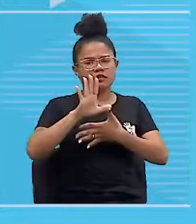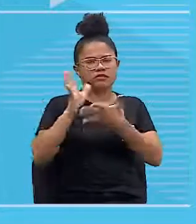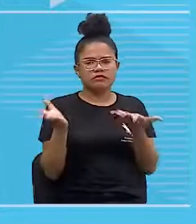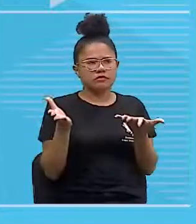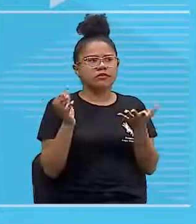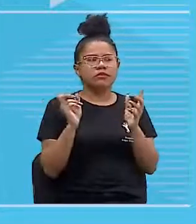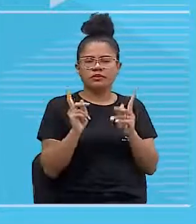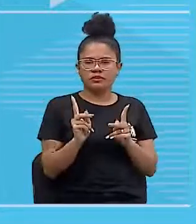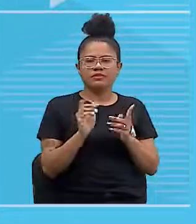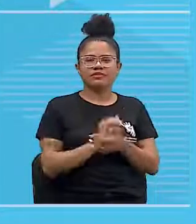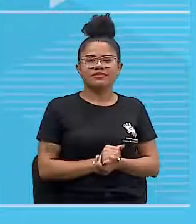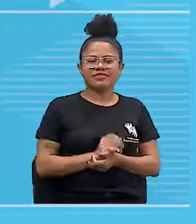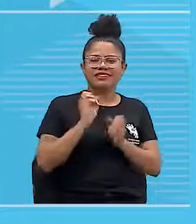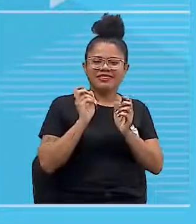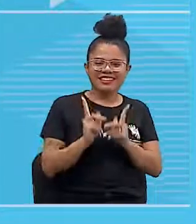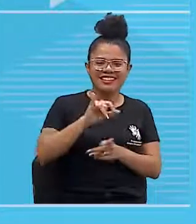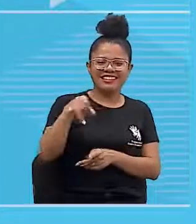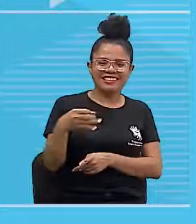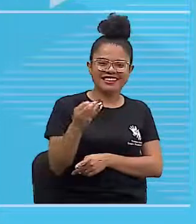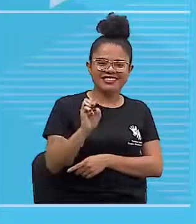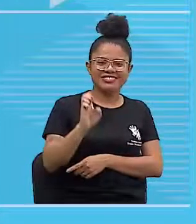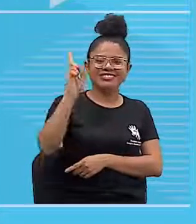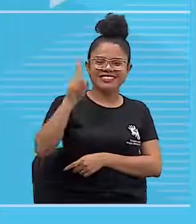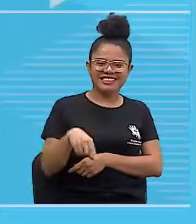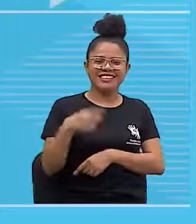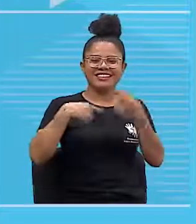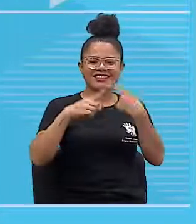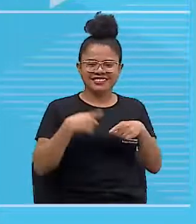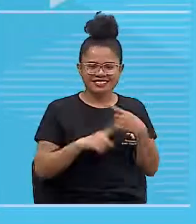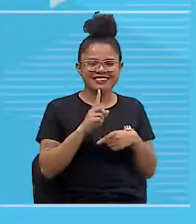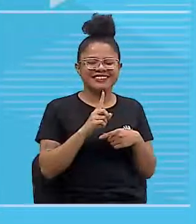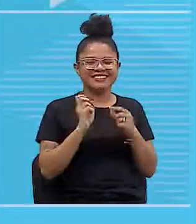Valeu José tamo junto filho só sucesso